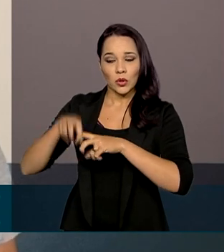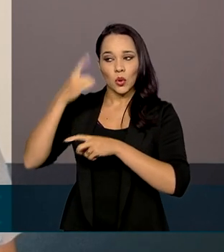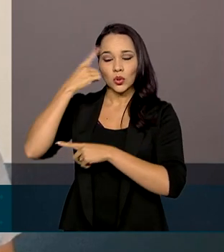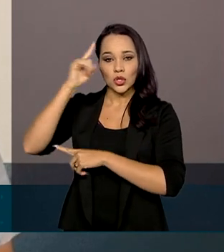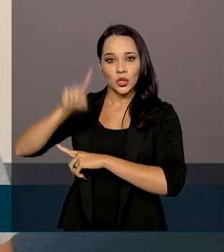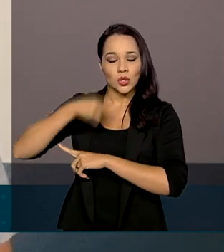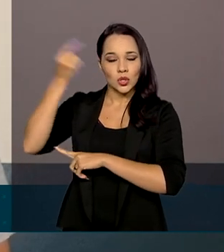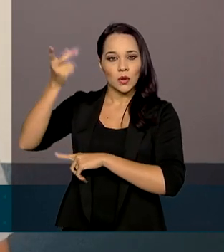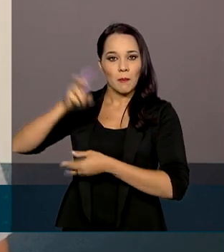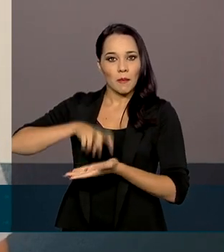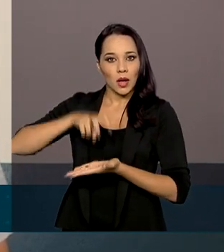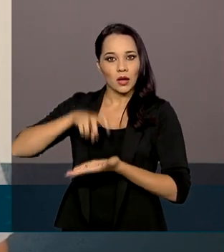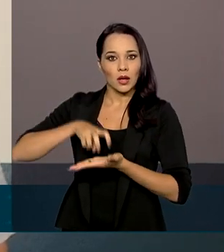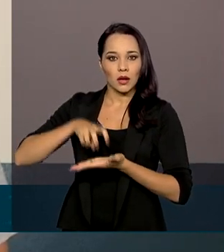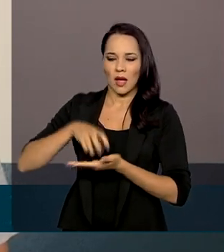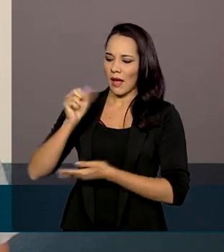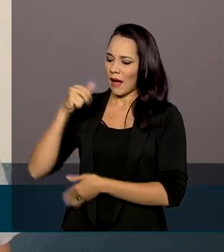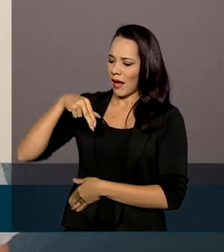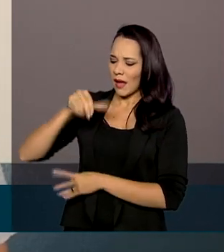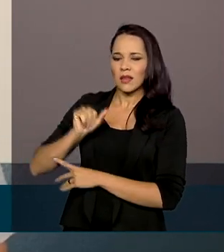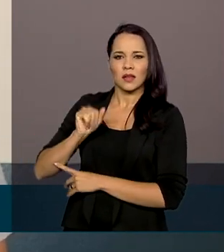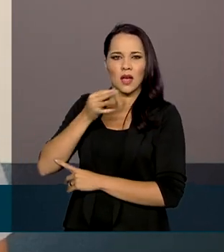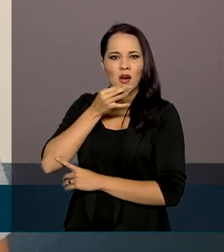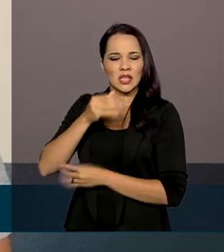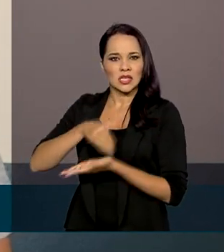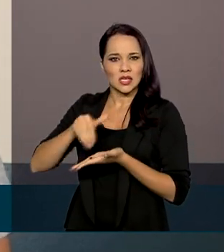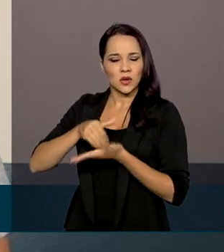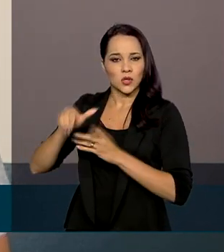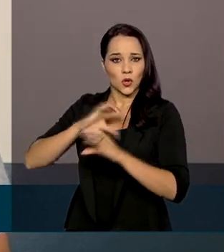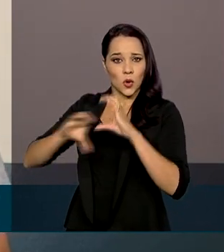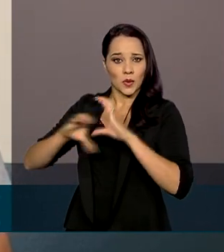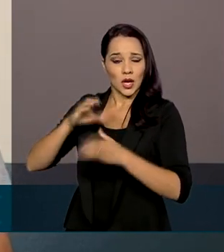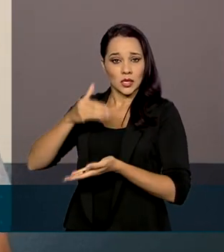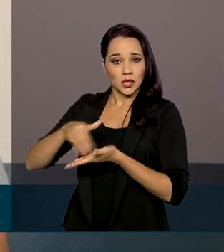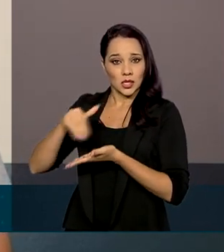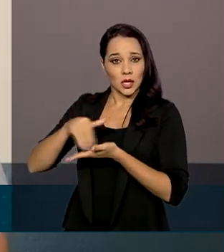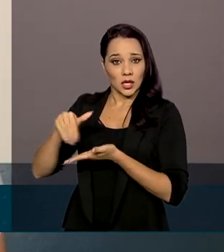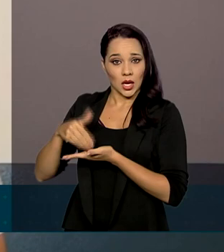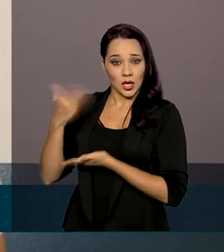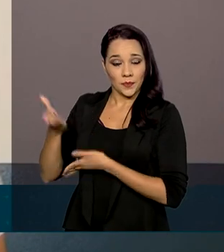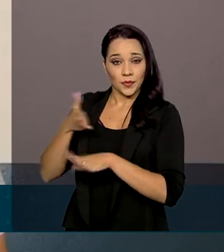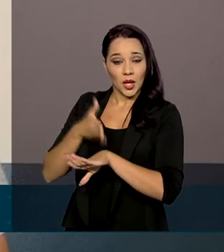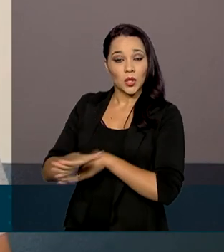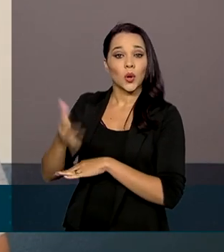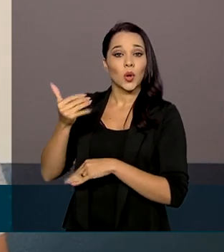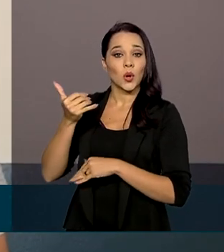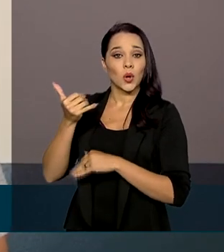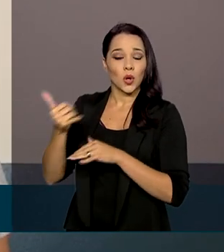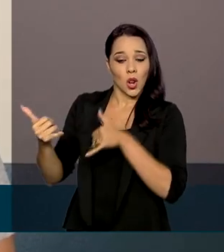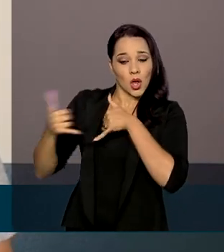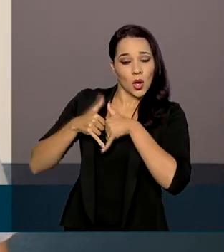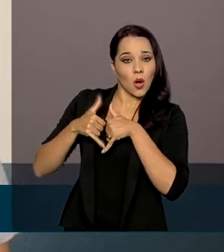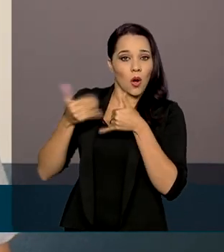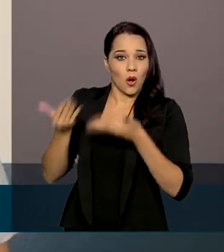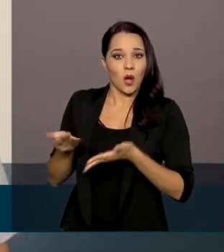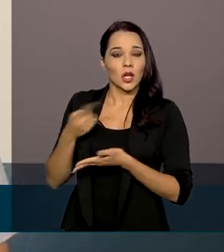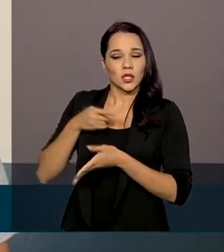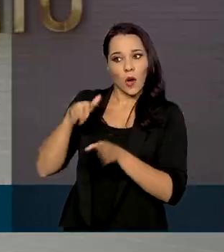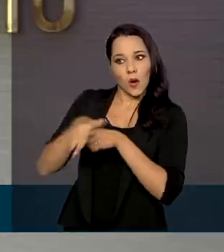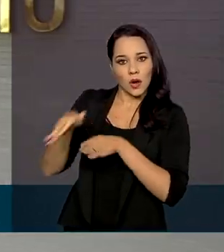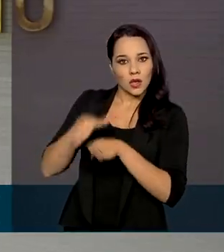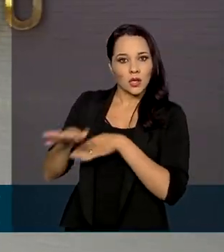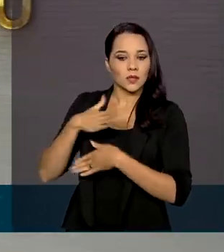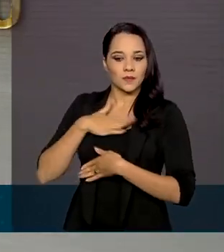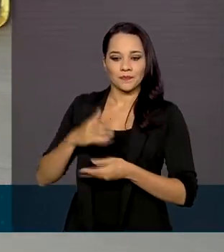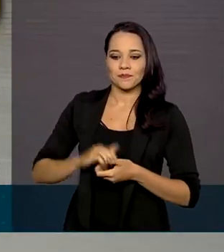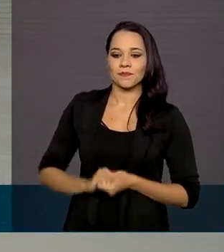de manhãzinha, a Ana, acho que é a assessora de comunicação da secretaria, entrou em contato comigo, me deu as orientações.